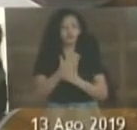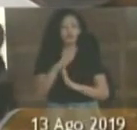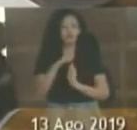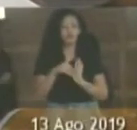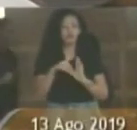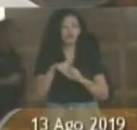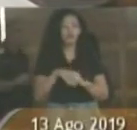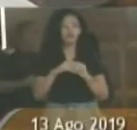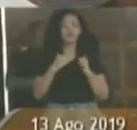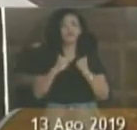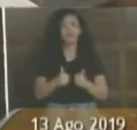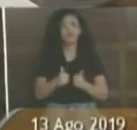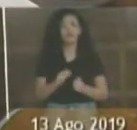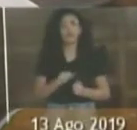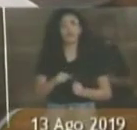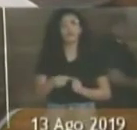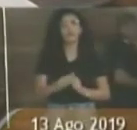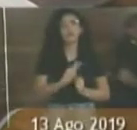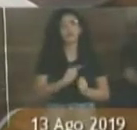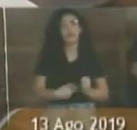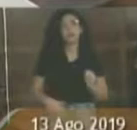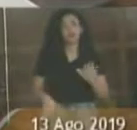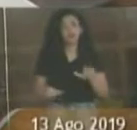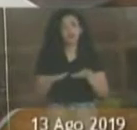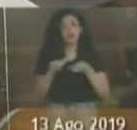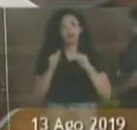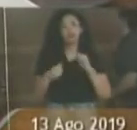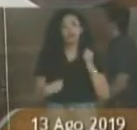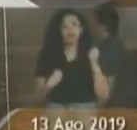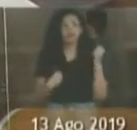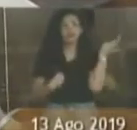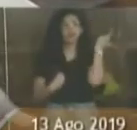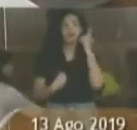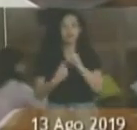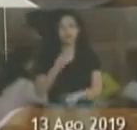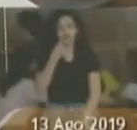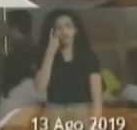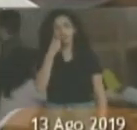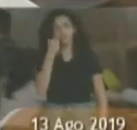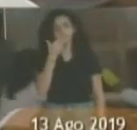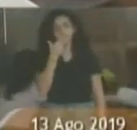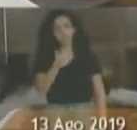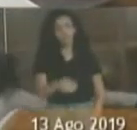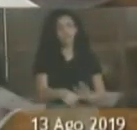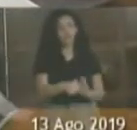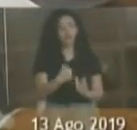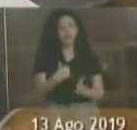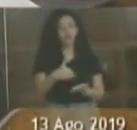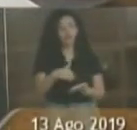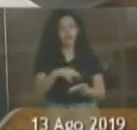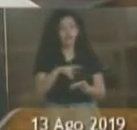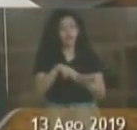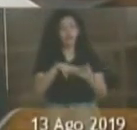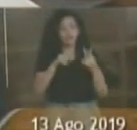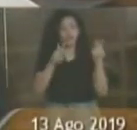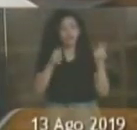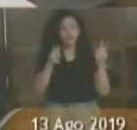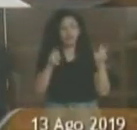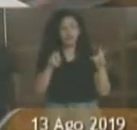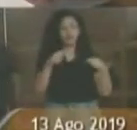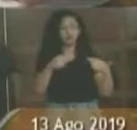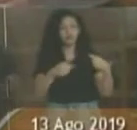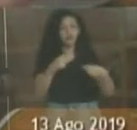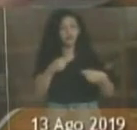foram aprovados. Logo, Sua Excelência chamou todos à recomposição de quórum e logo pediu ao primeiro secretário que fizesse a leitura das matérias constantes na ordem do